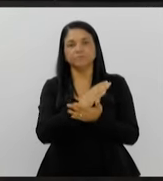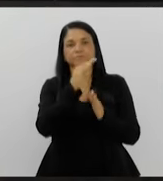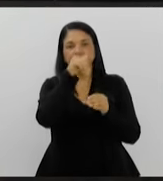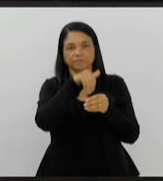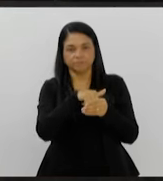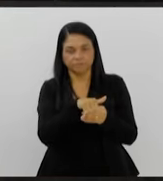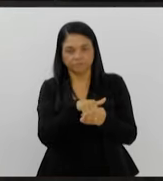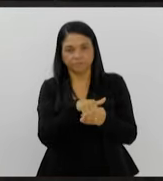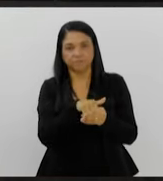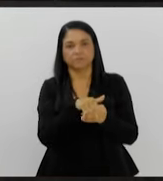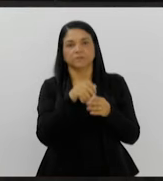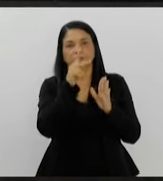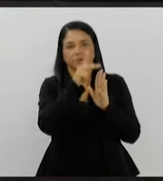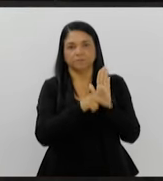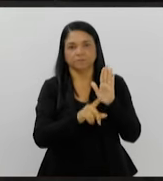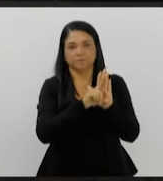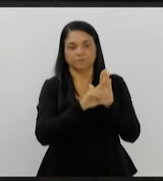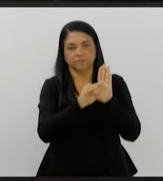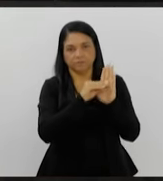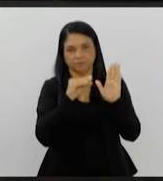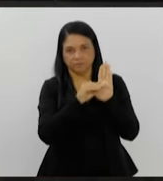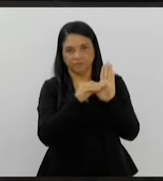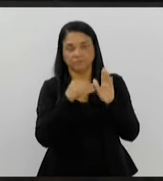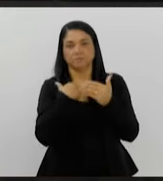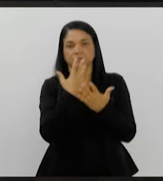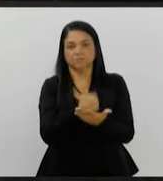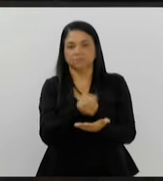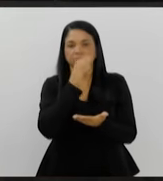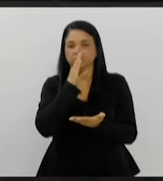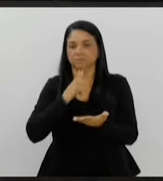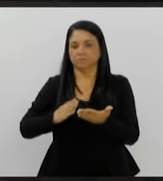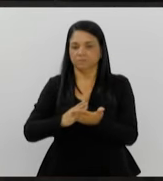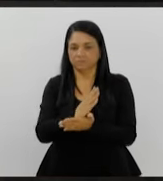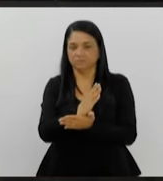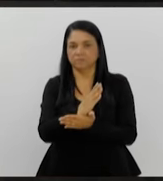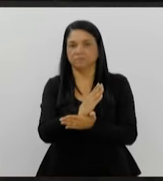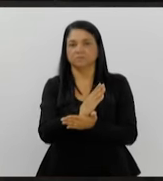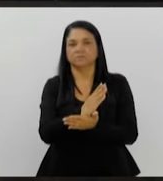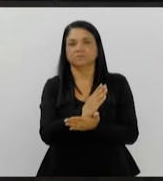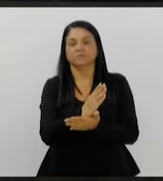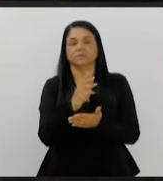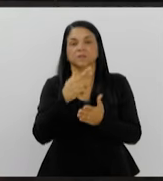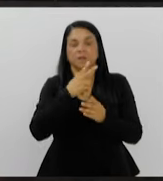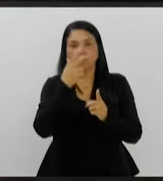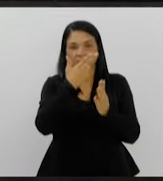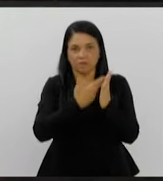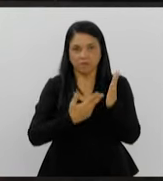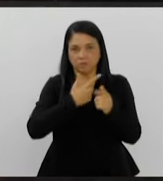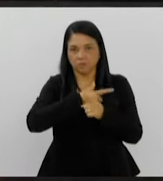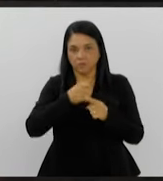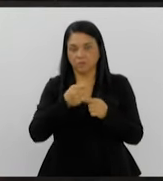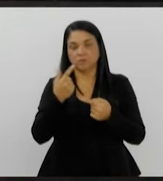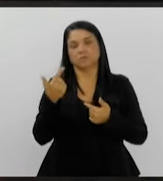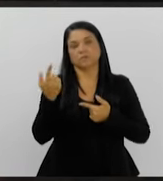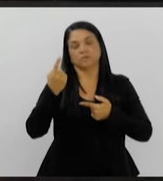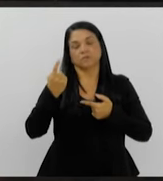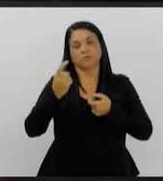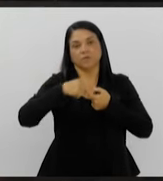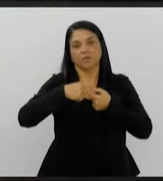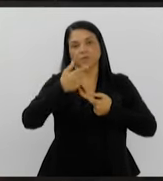votação o projeto assim emendado senhores que aprovam permaneço Como estão aprovado a redação do vencido para segunda